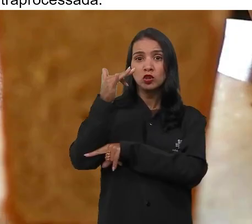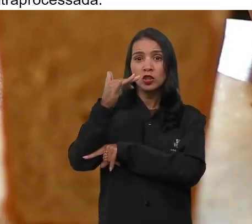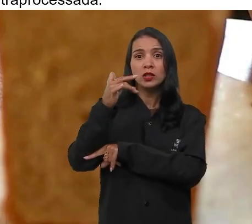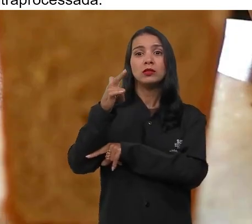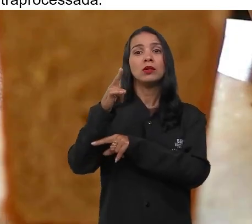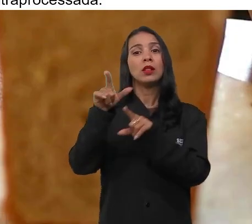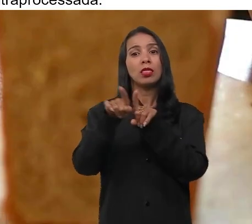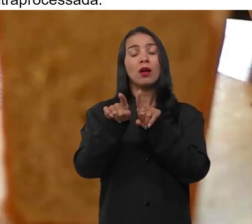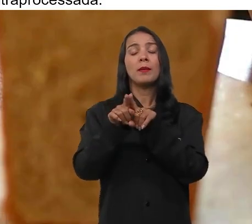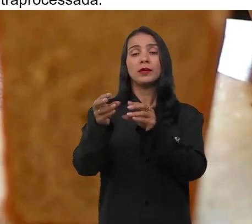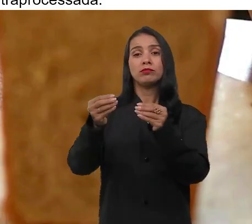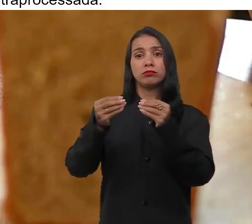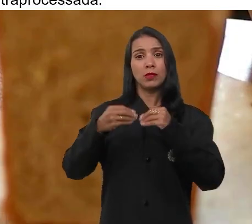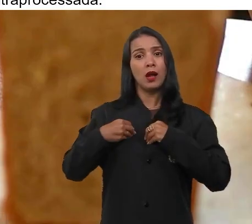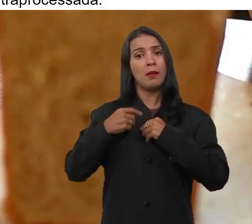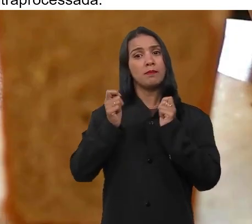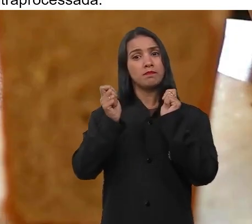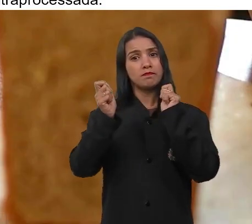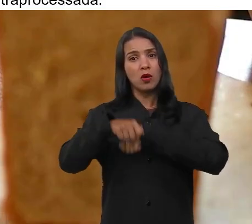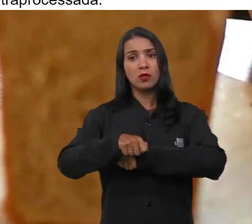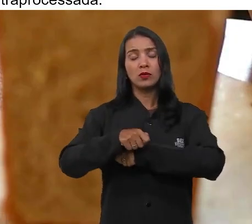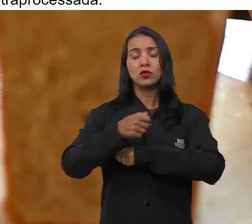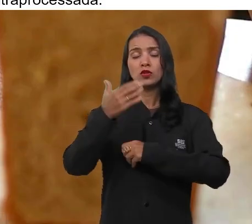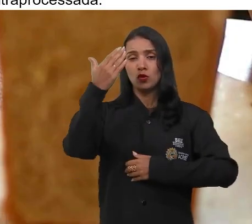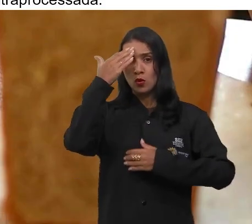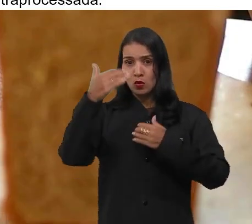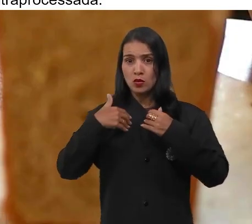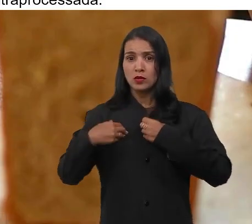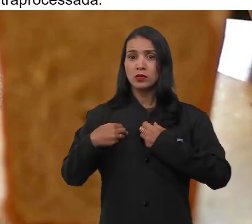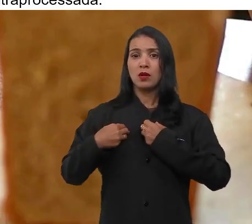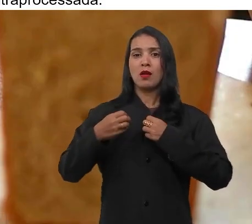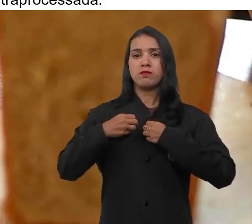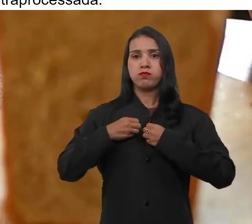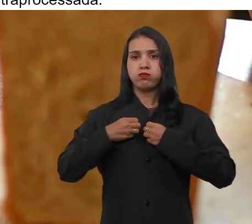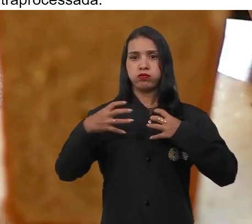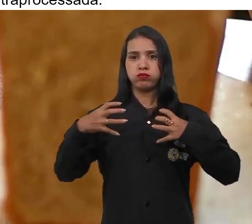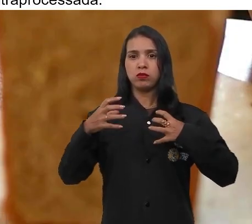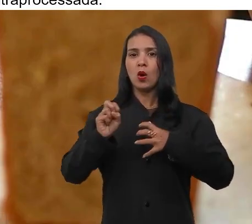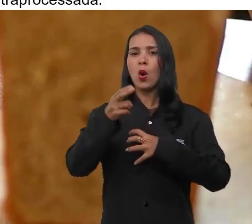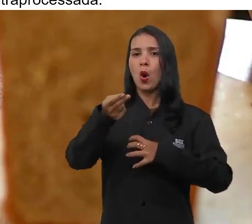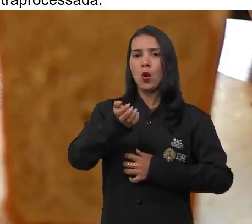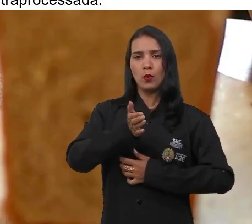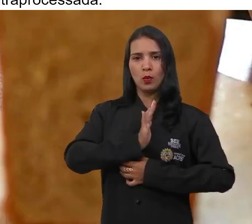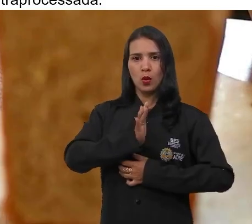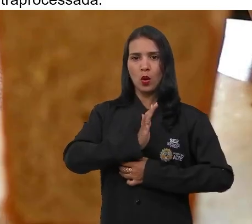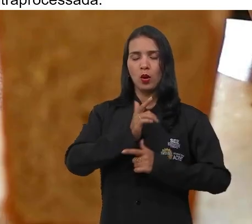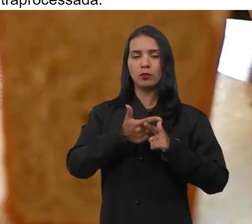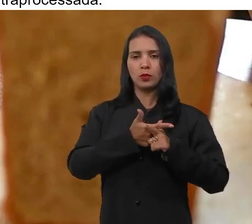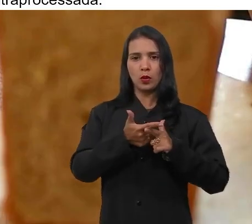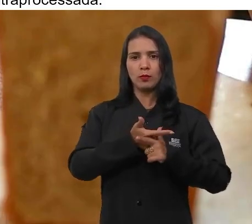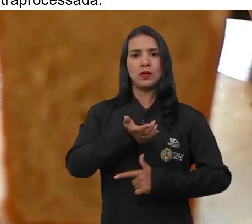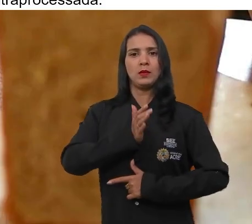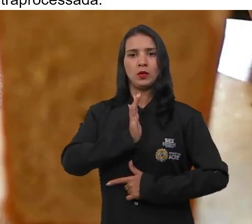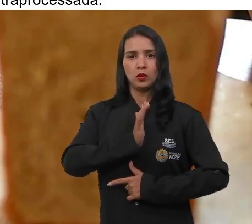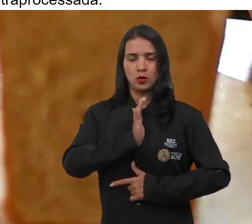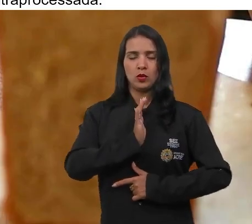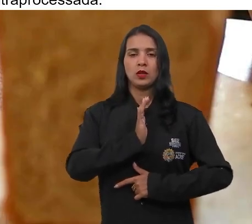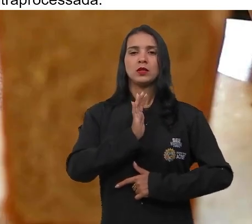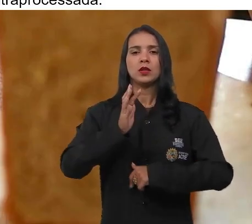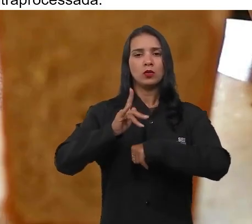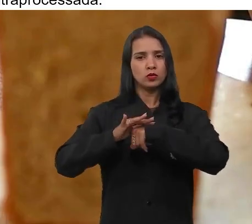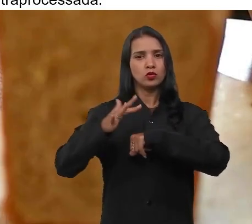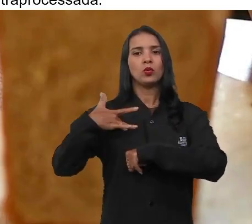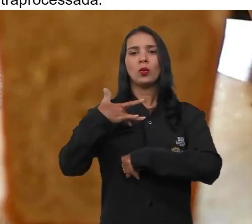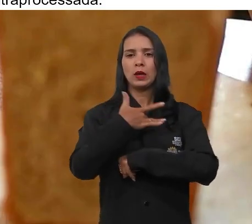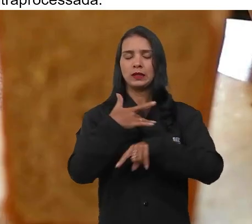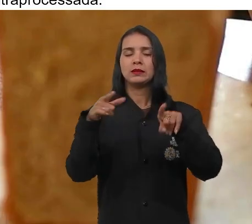favorecendo ali as doenças inflamatórias e também cardiovasculares, né. Então, ali, a gente também precisa fazer o quê, gente?